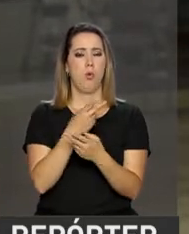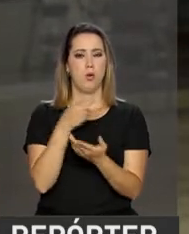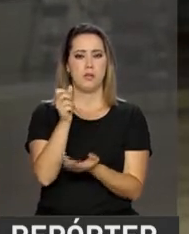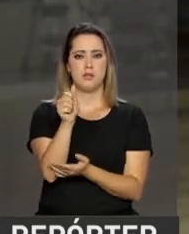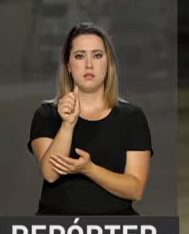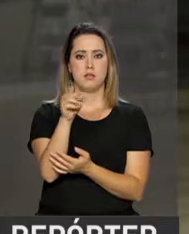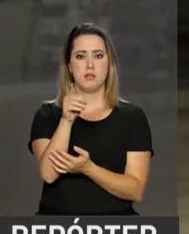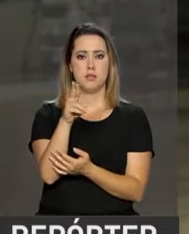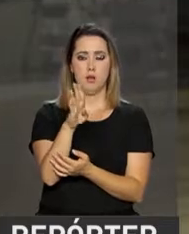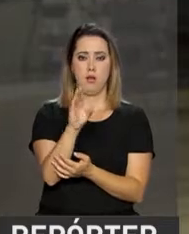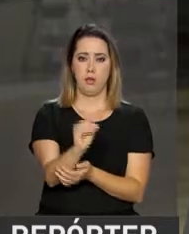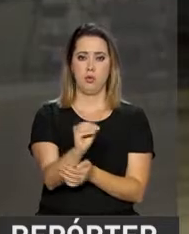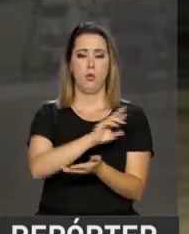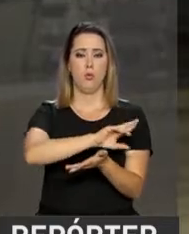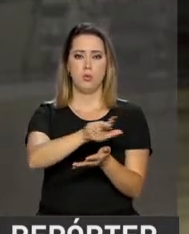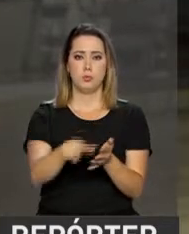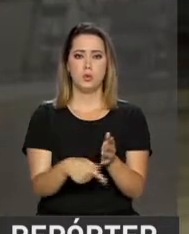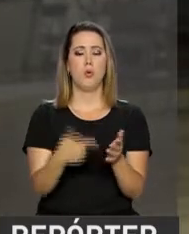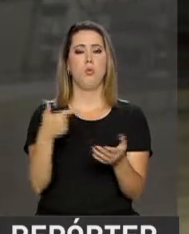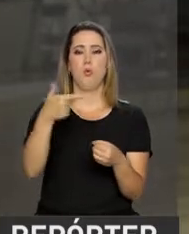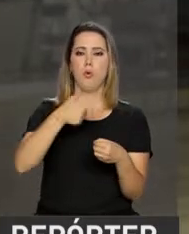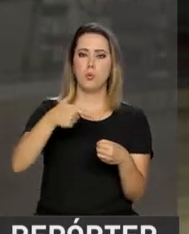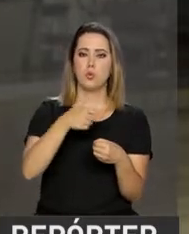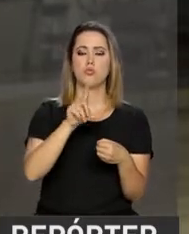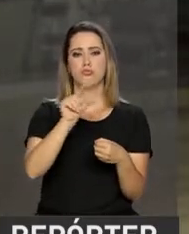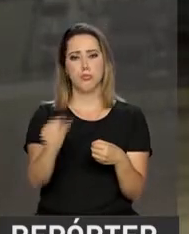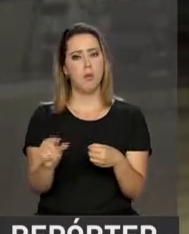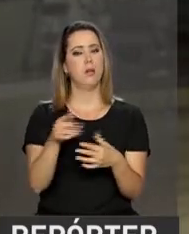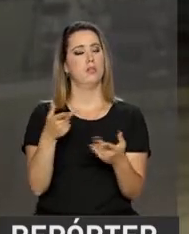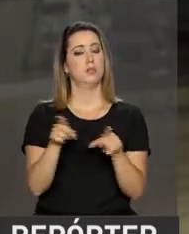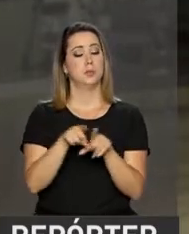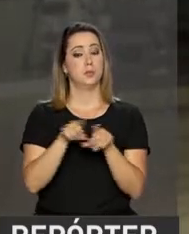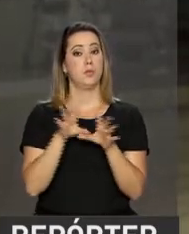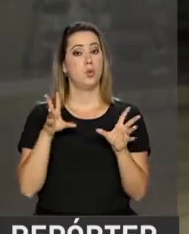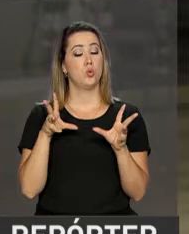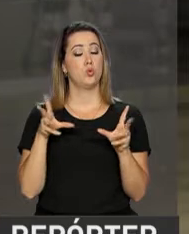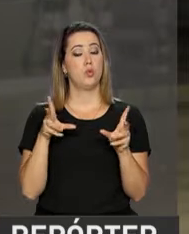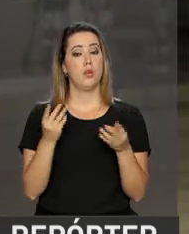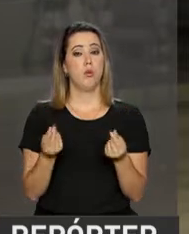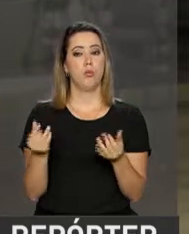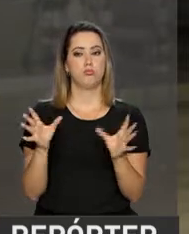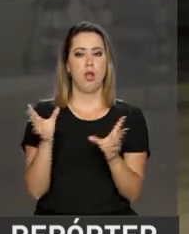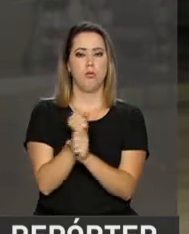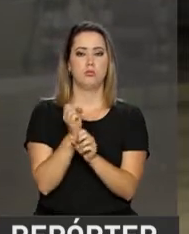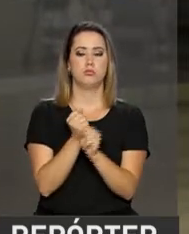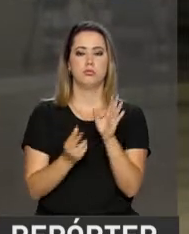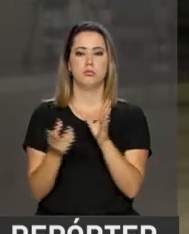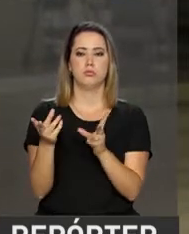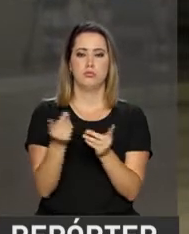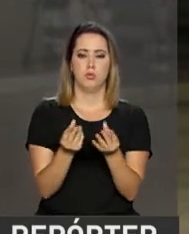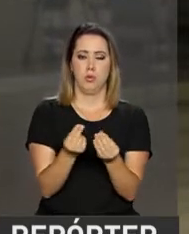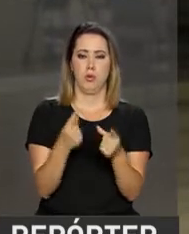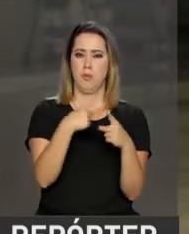combustíveis no acumulado do ano de janeiro até esta terceira semana de agosto o saldo na balança comercial brasileira